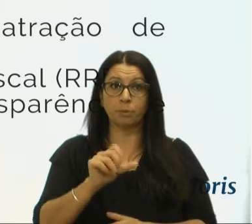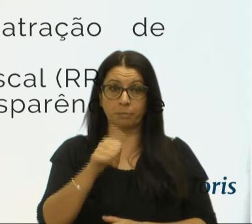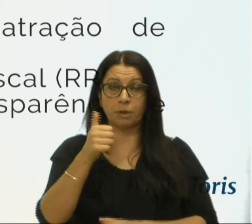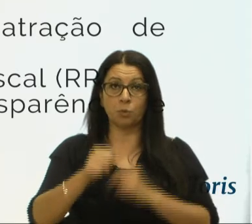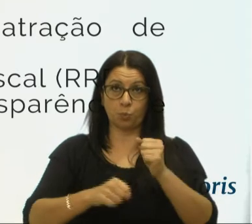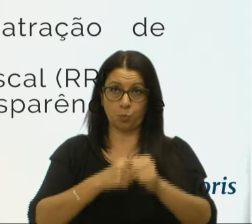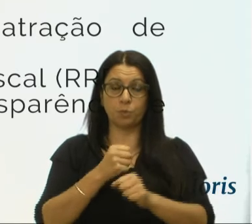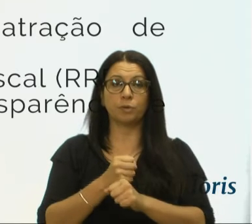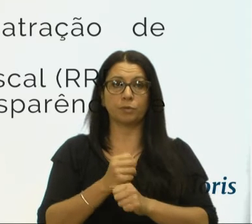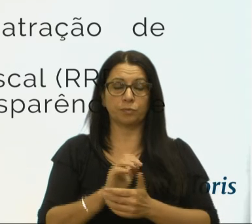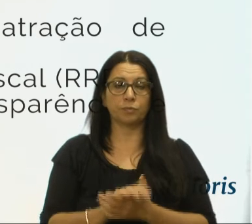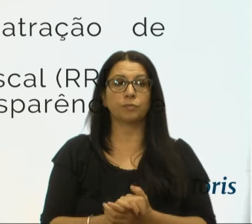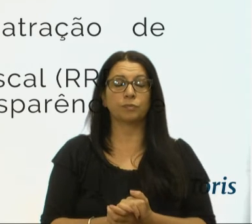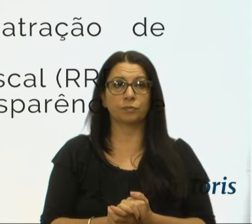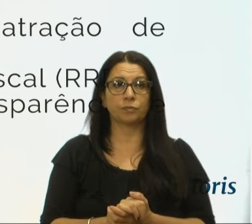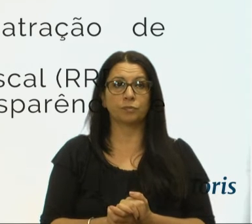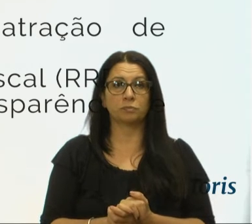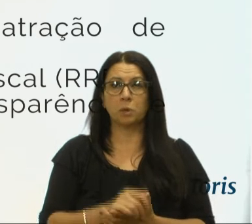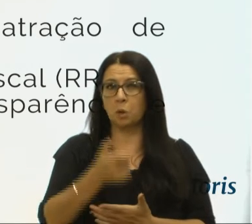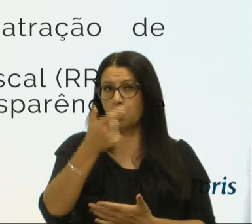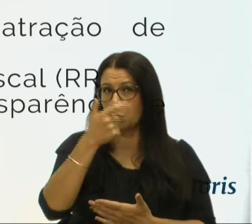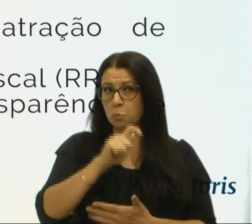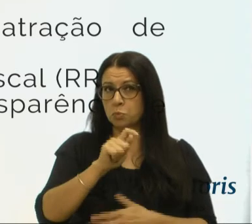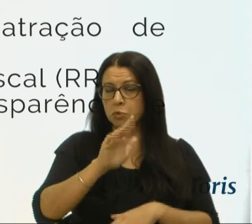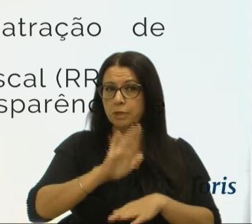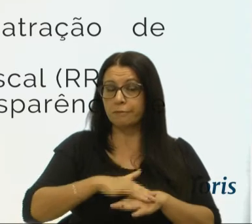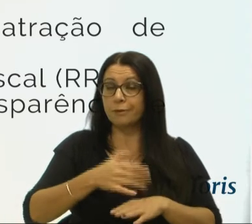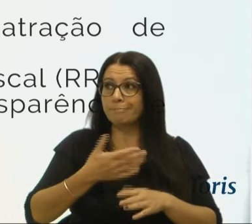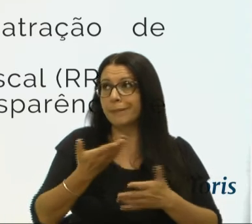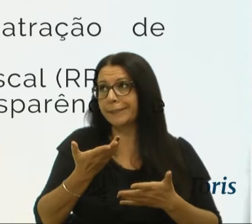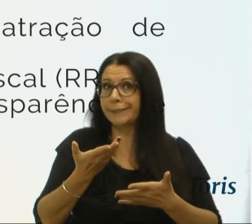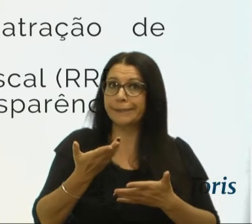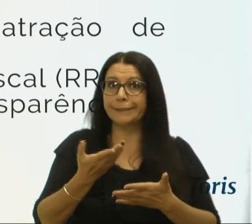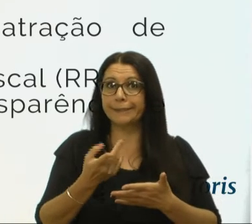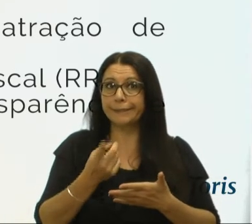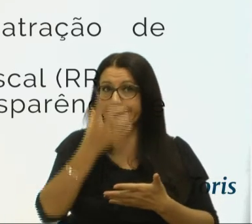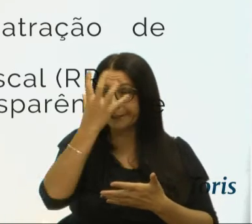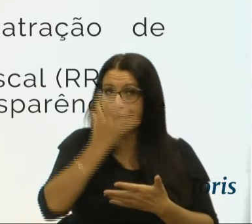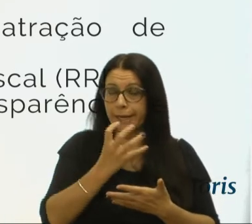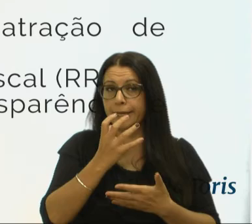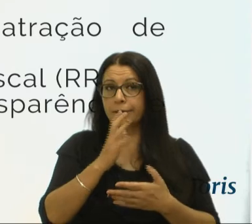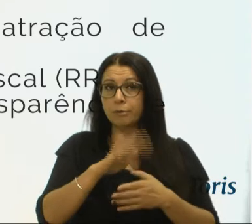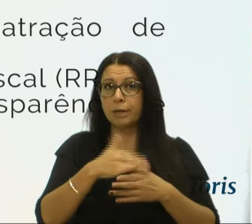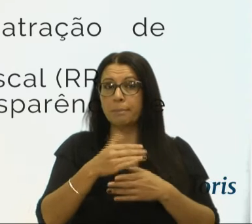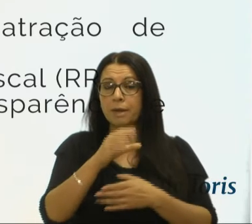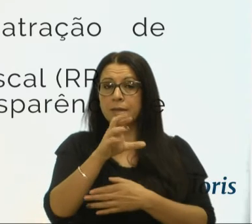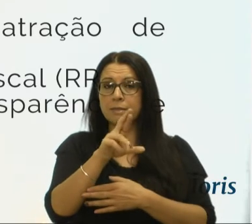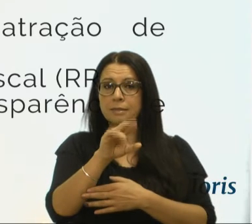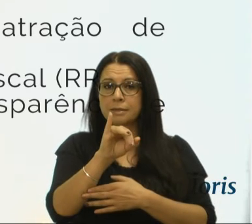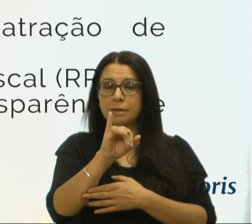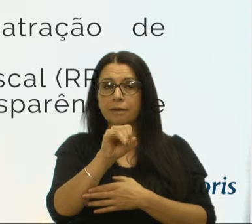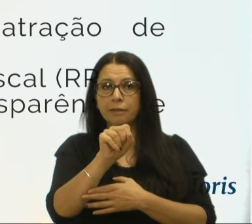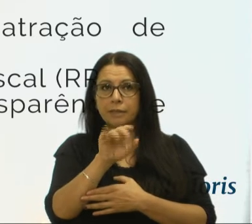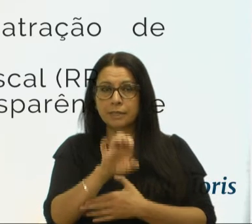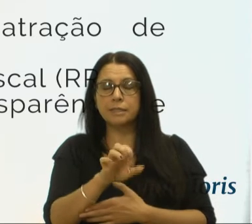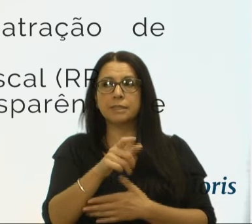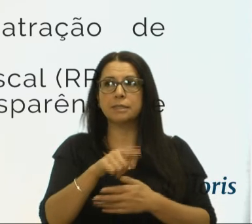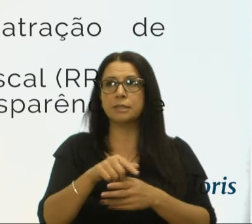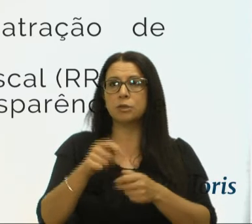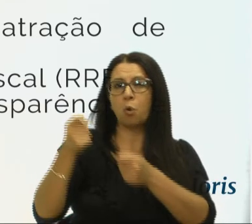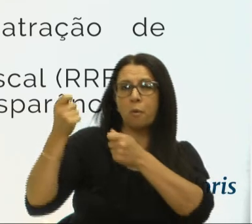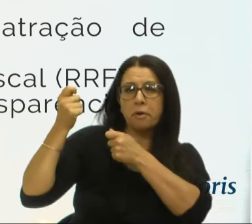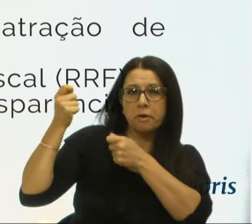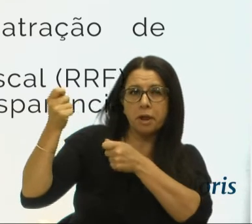foi acho que o que foi mais pesado e que teve maior crise, inclusive com greve e